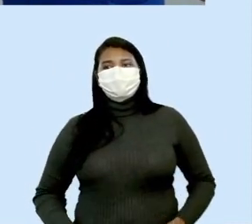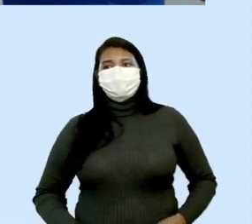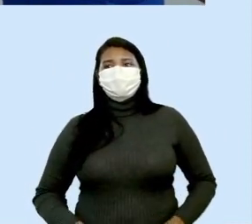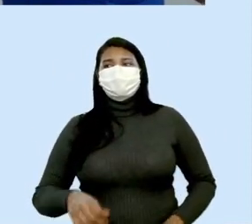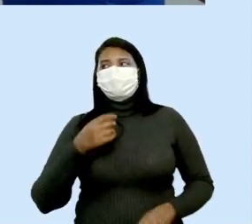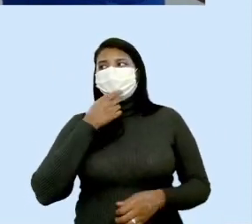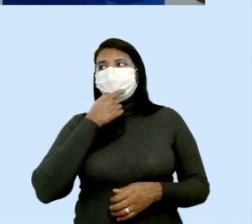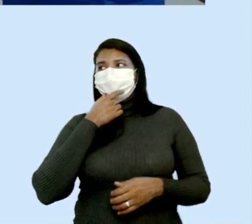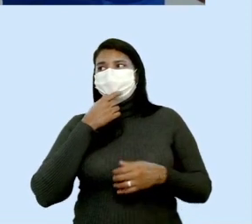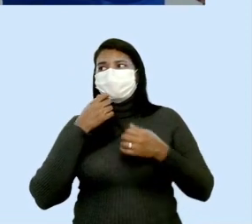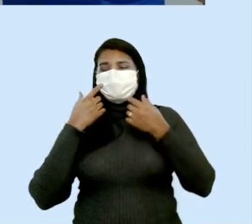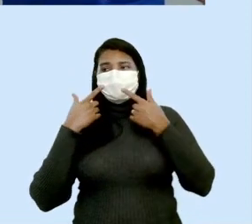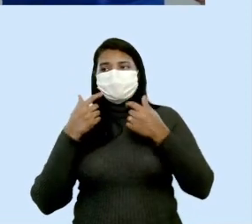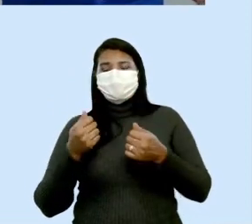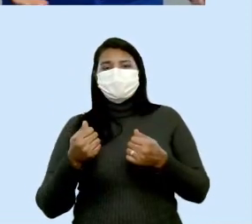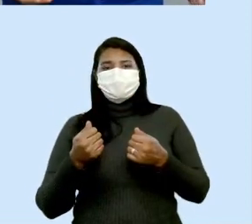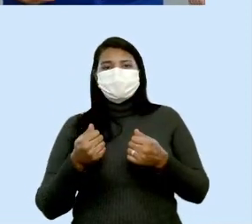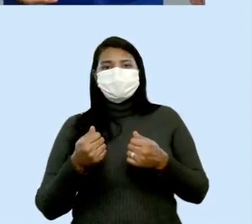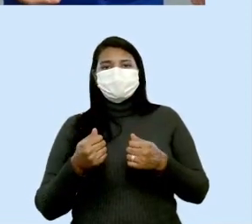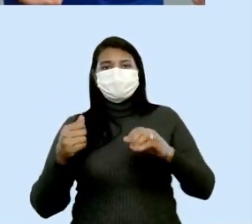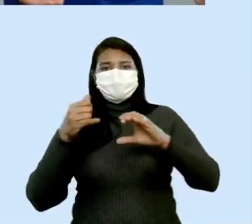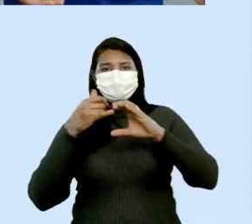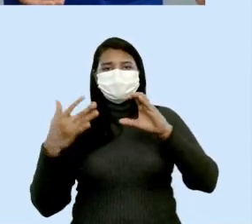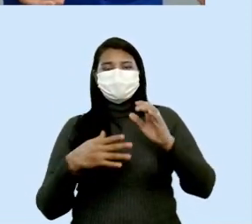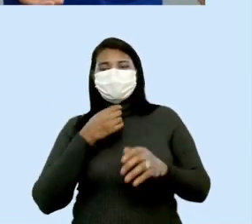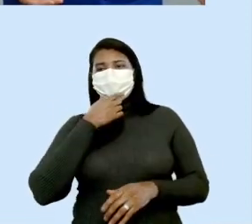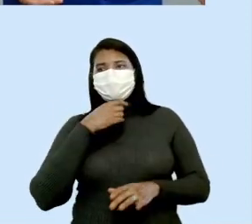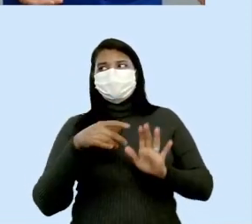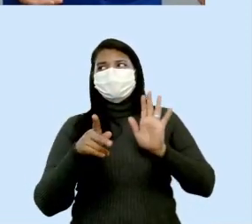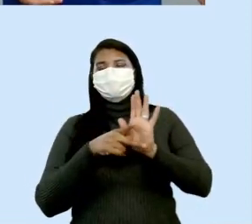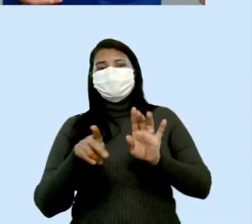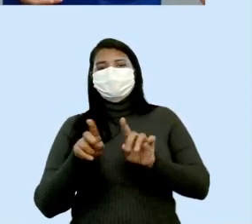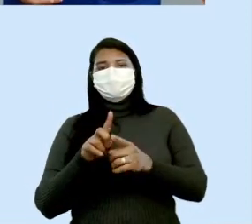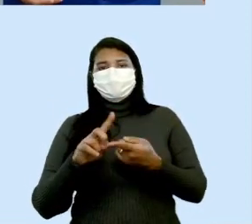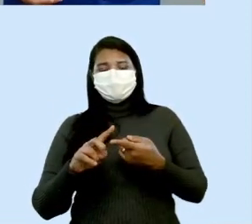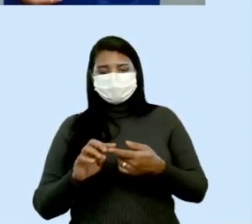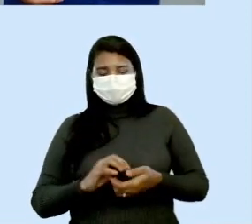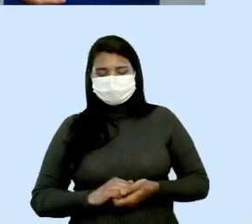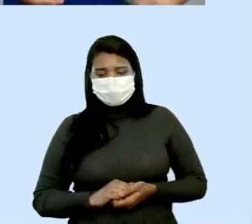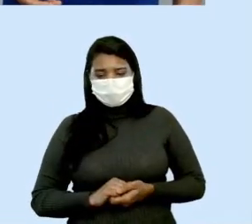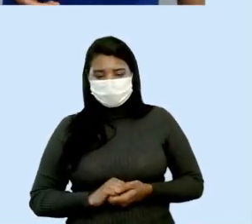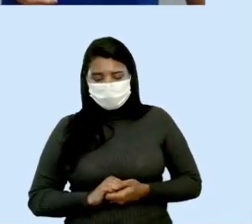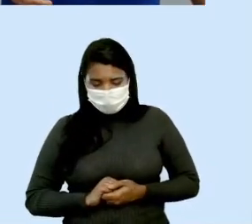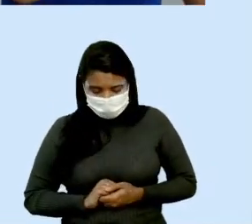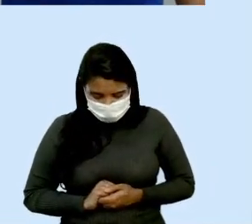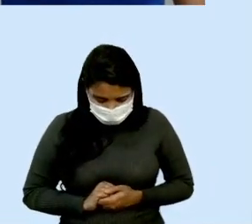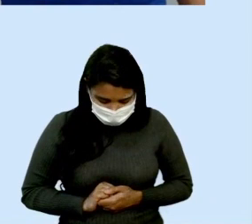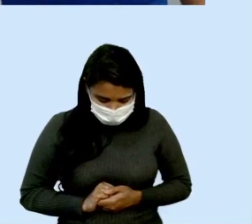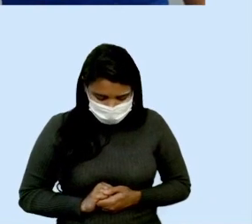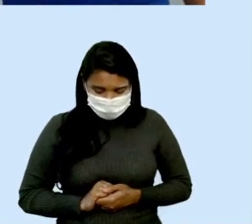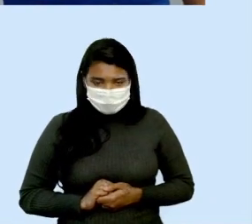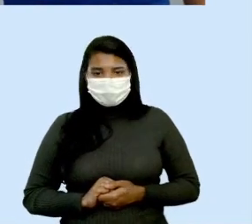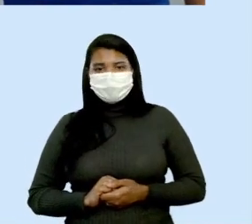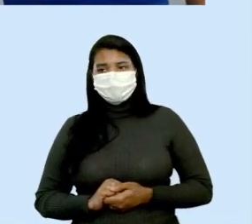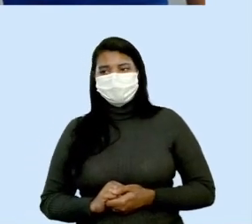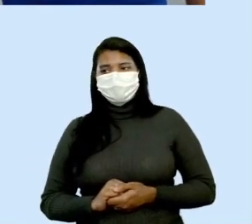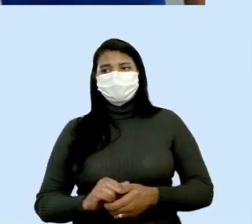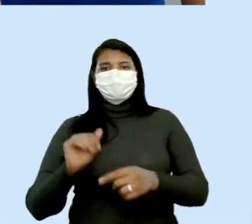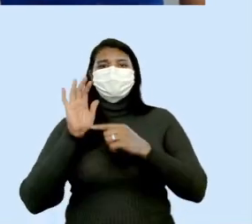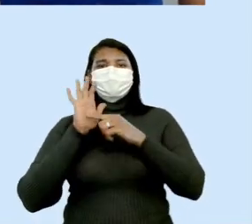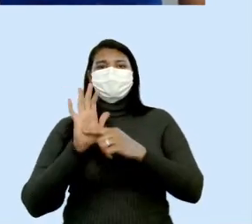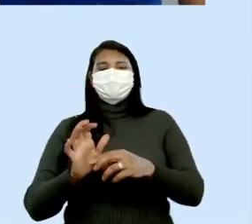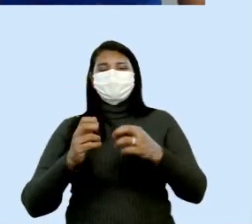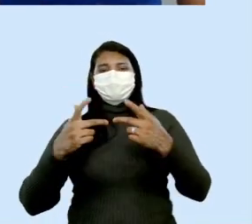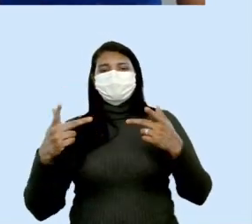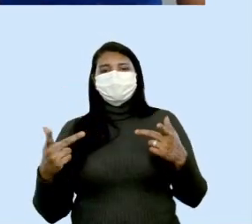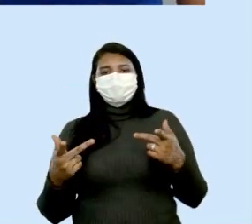idioma, mas no inglês ele tem suas características próprias. Vamos ver. O simple past é usado para indicar ações passadas